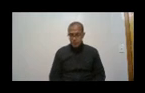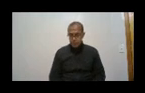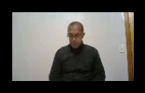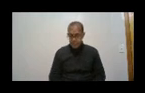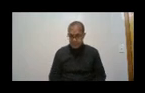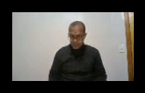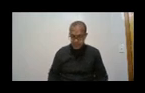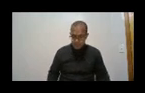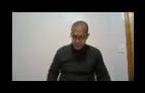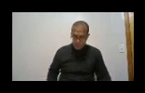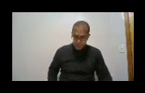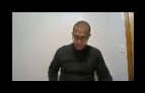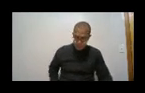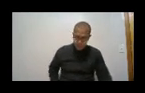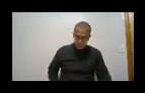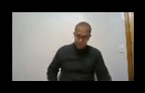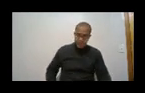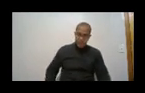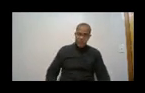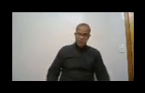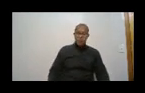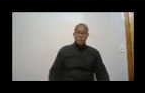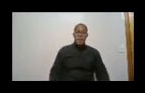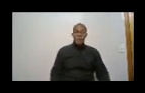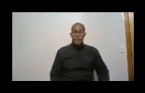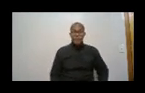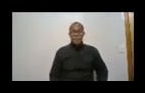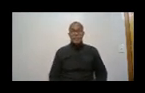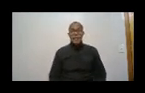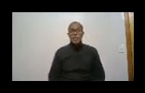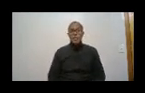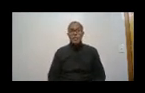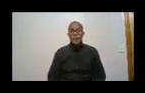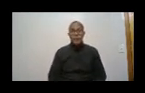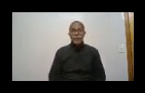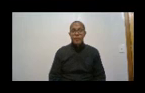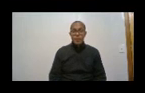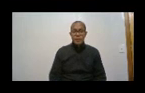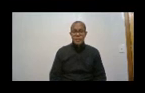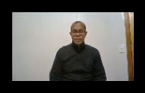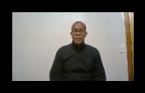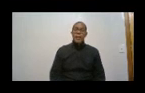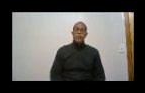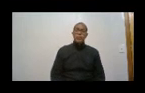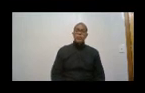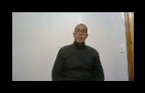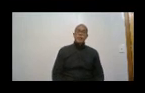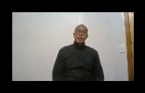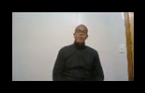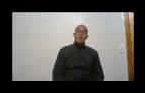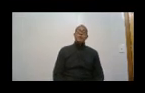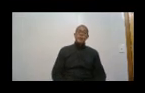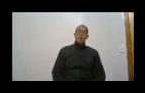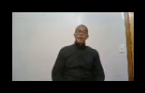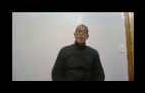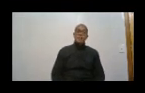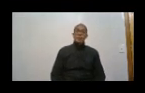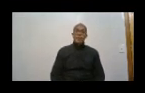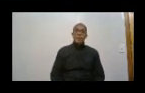meus receptores excitatórios, certo? O glutamato, por exemplo, está agindo de uma forma muito intensa. Eu uso um medicamento